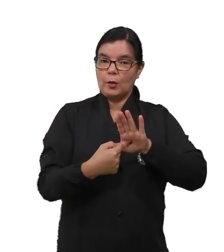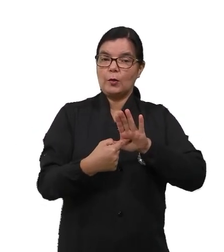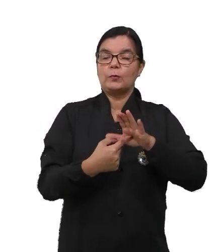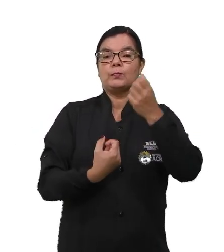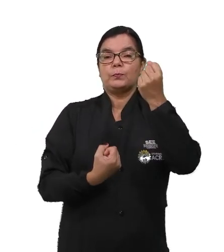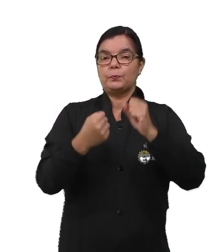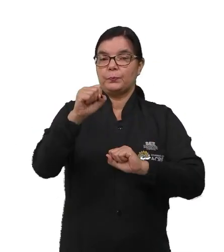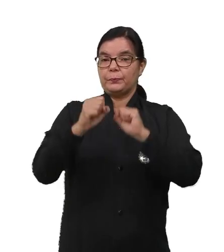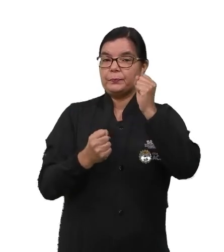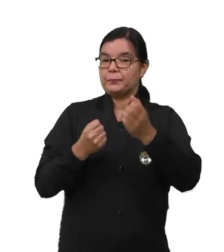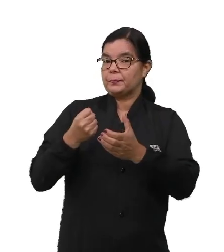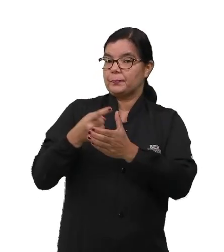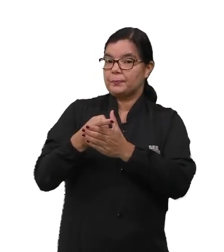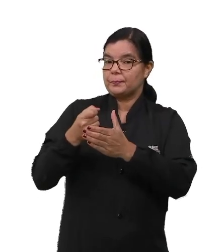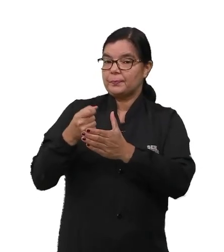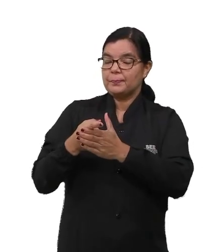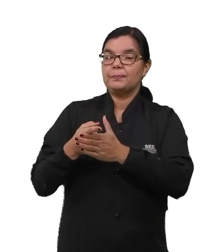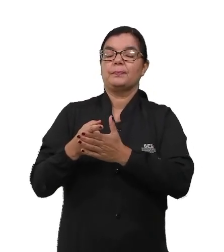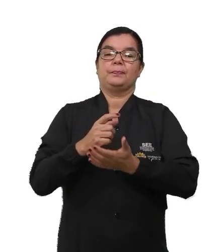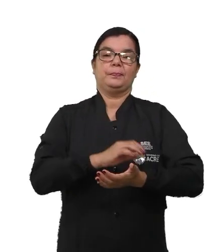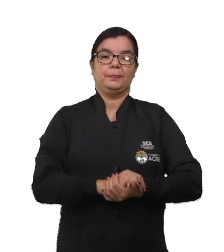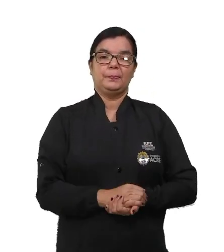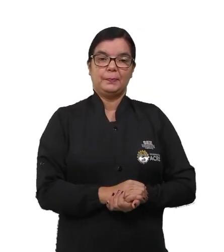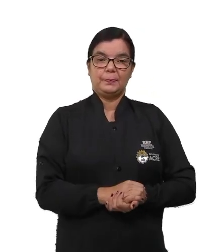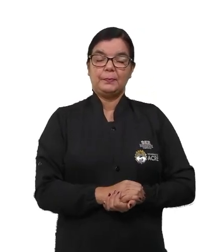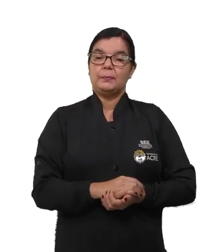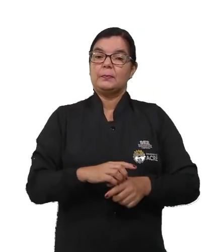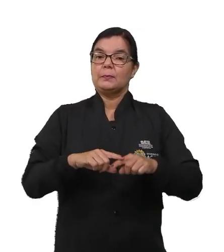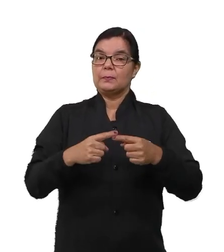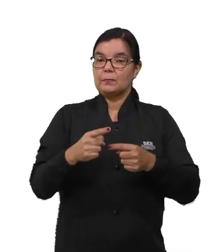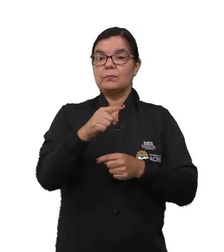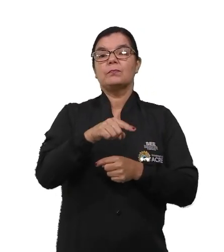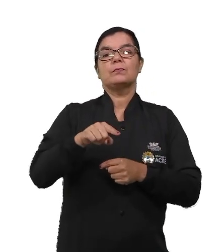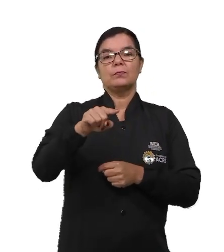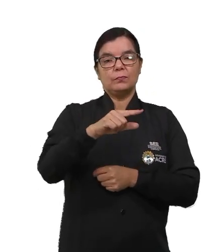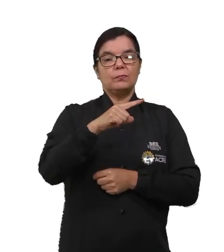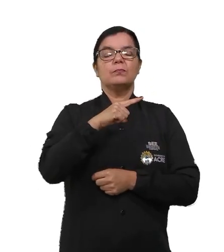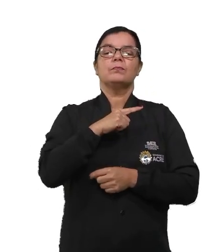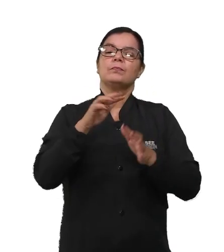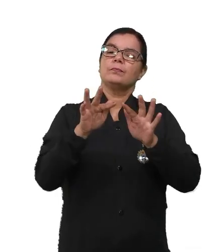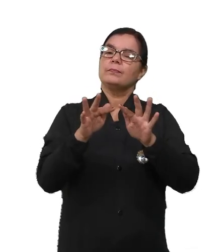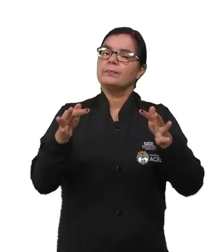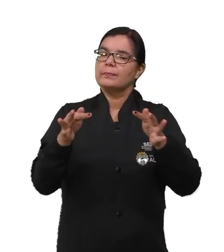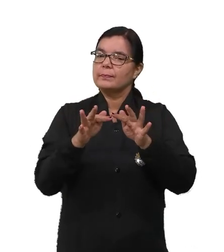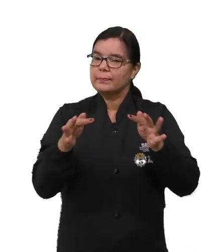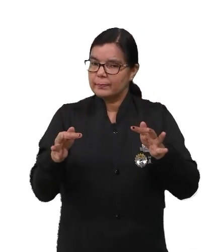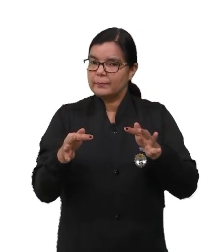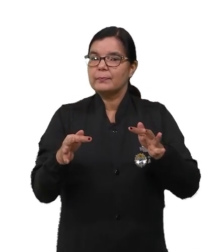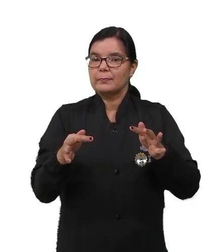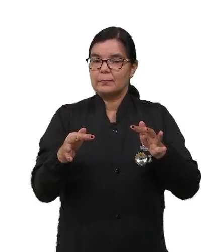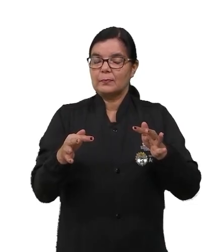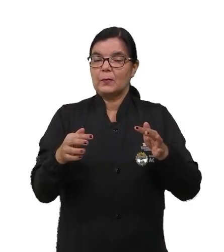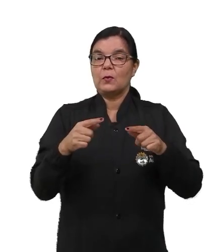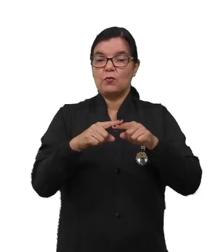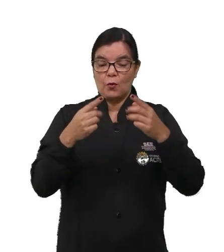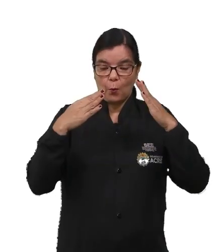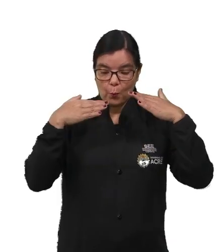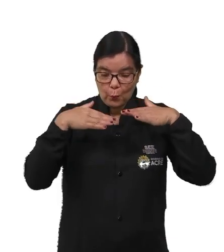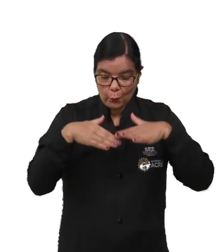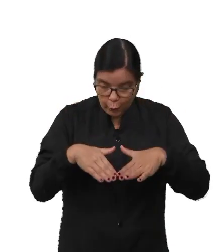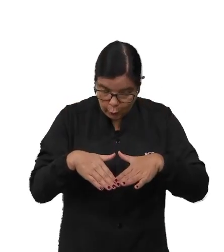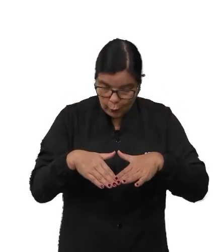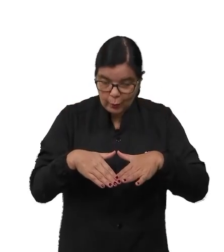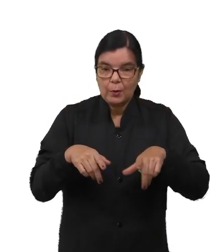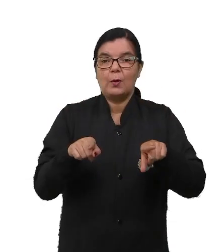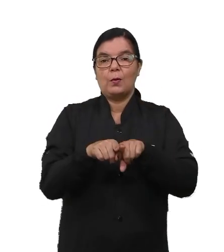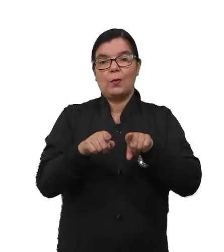à indústria do consumo, né? Então, você tem simplesmente o curvar do ser